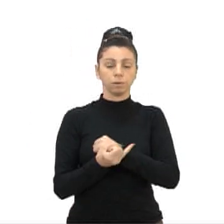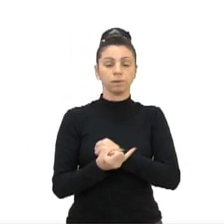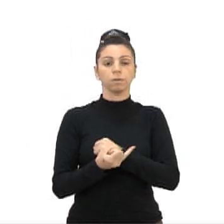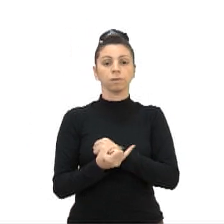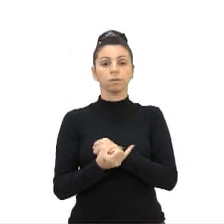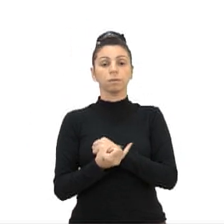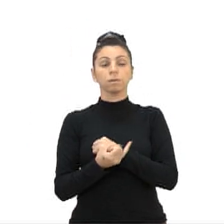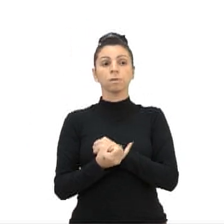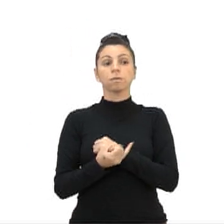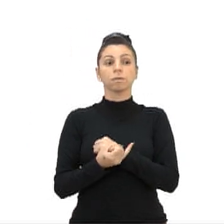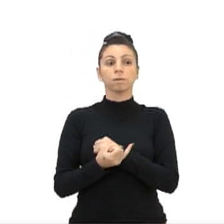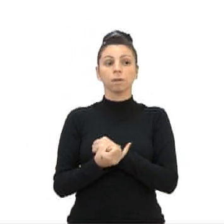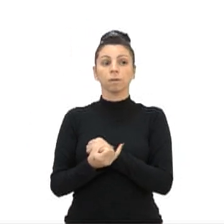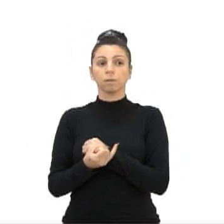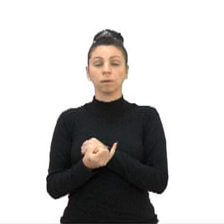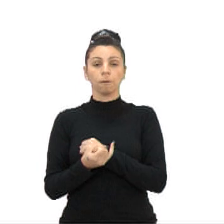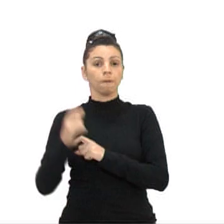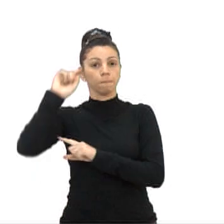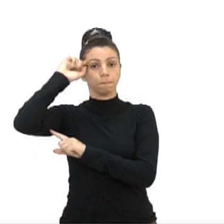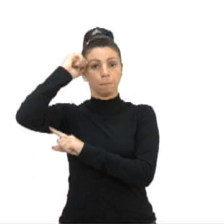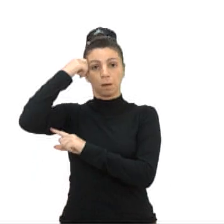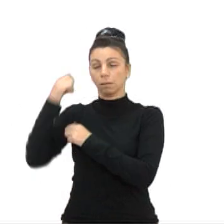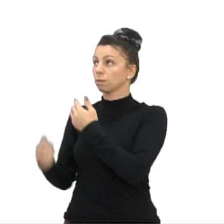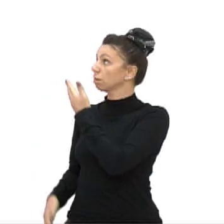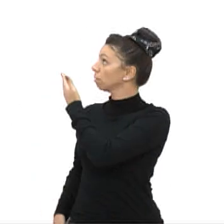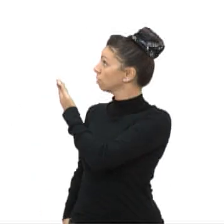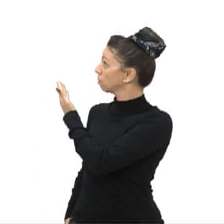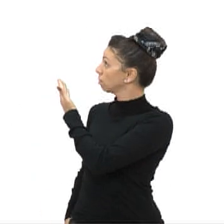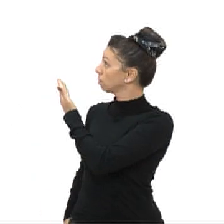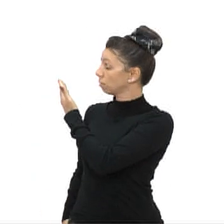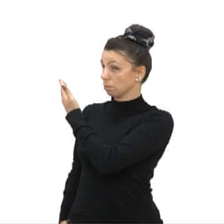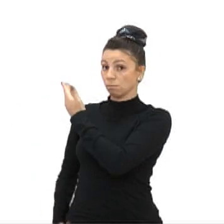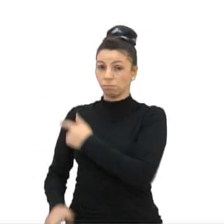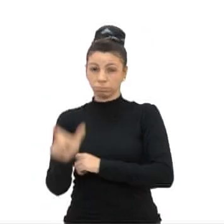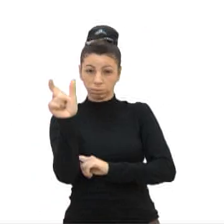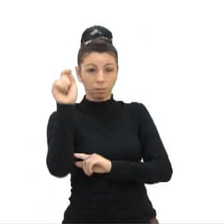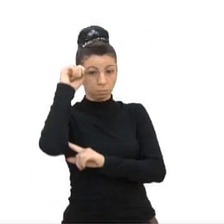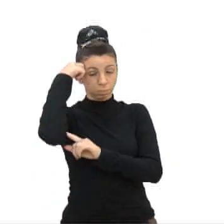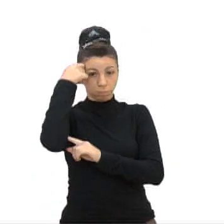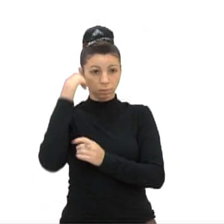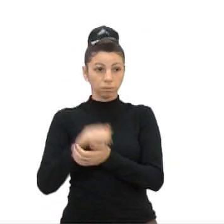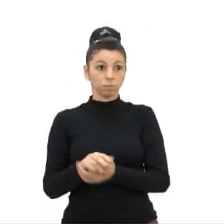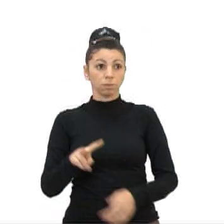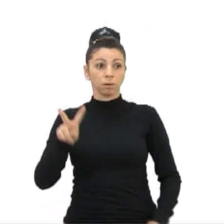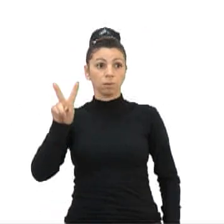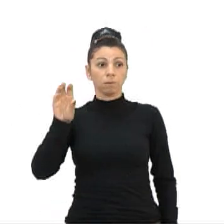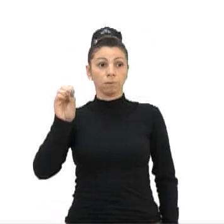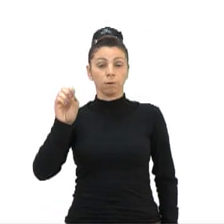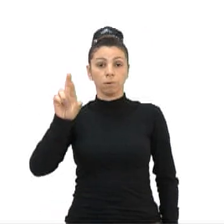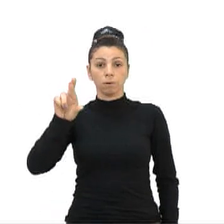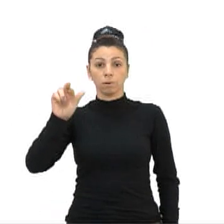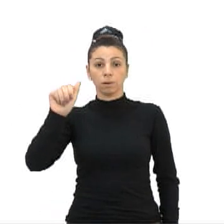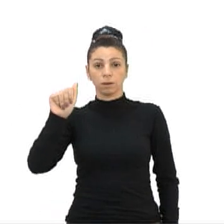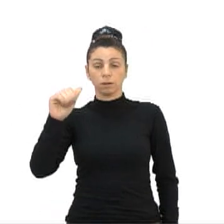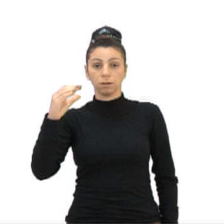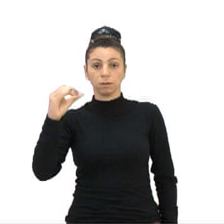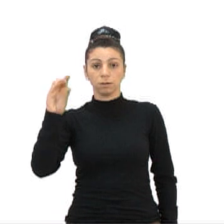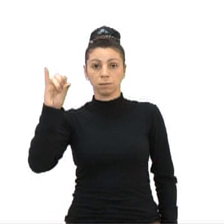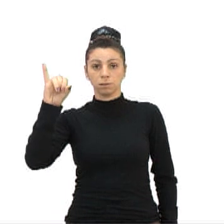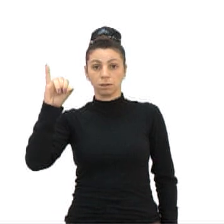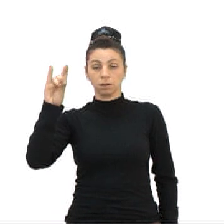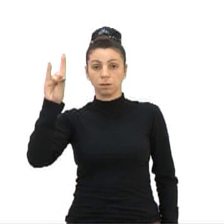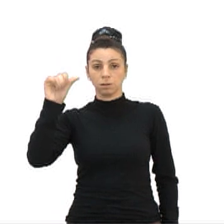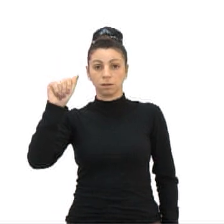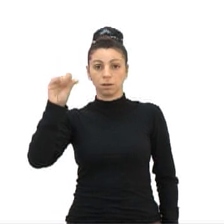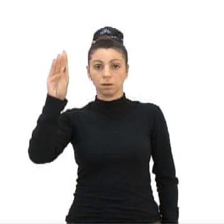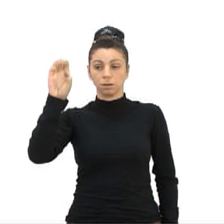qual função? O adjetivo em destaque é esse que está em negrito, né? A palavra voracidade. Enfatiza a rapidez